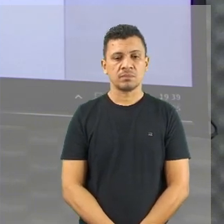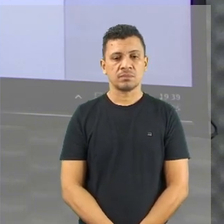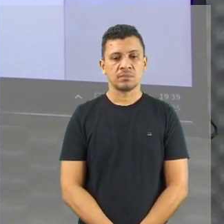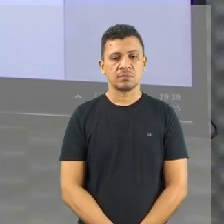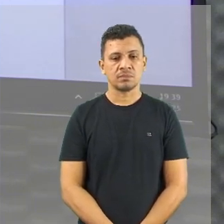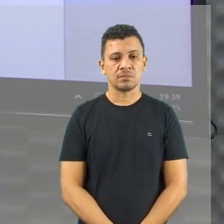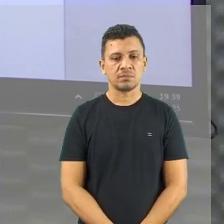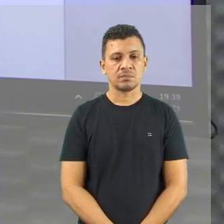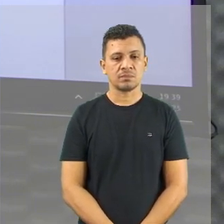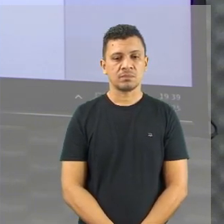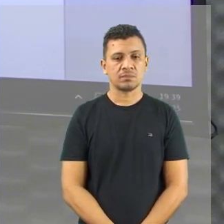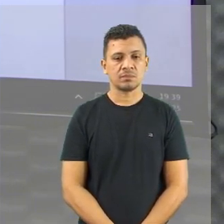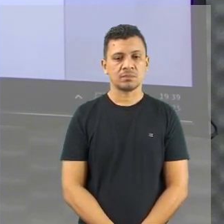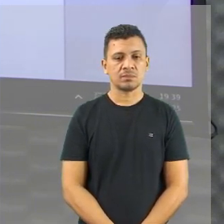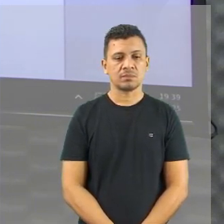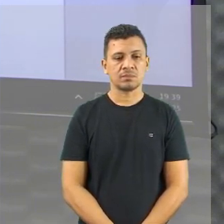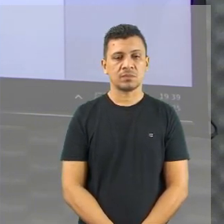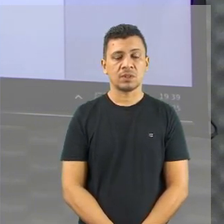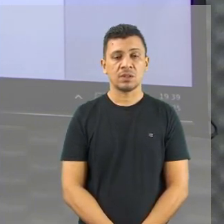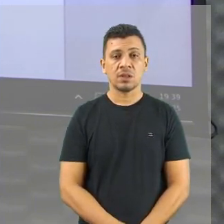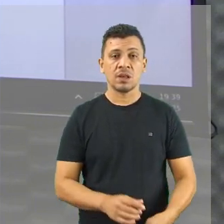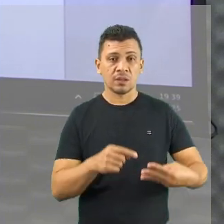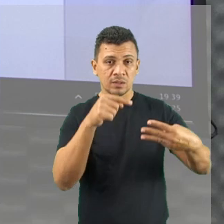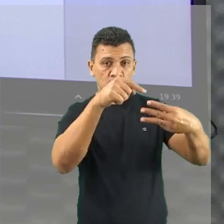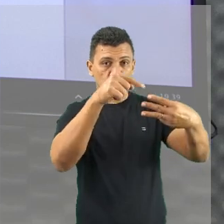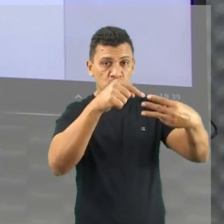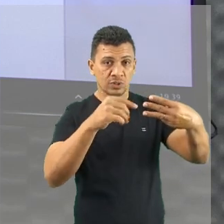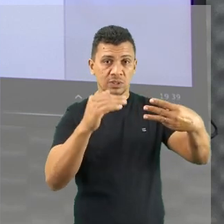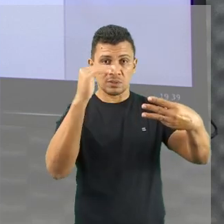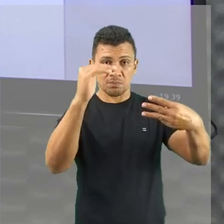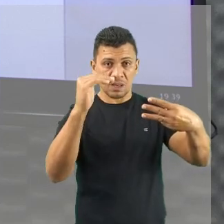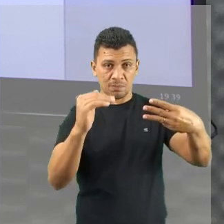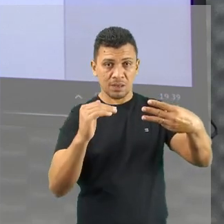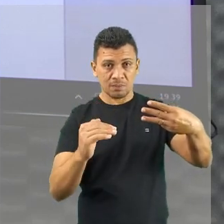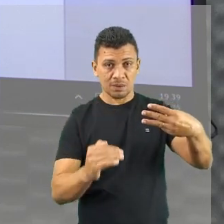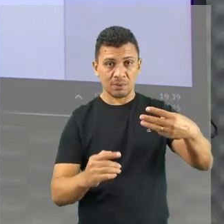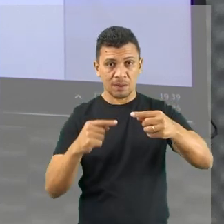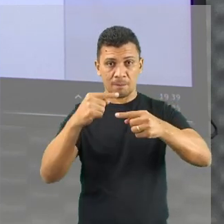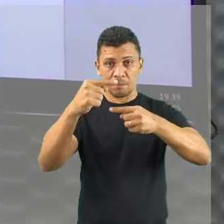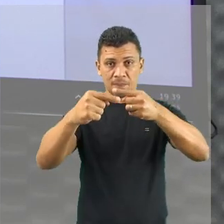Beleza. Colocando os 3 em paralelo, aí tu vai ver bem aqui, ó.